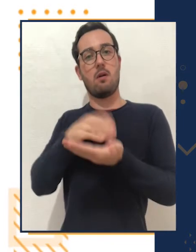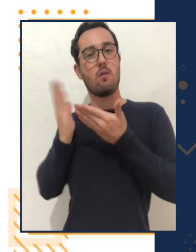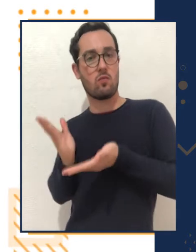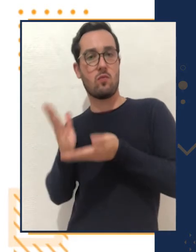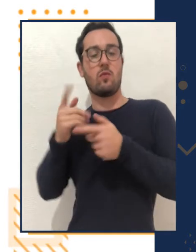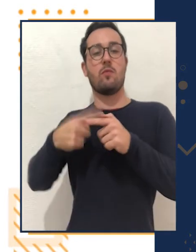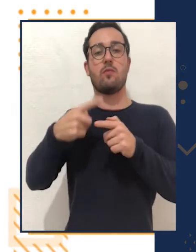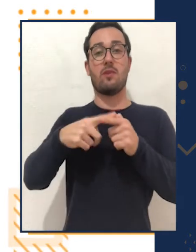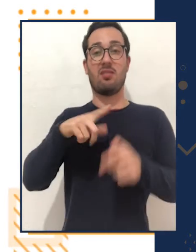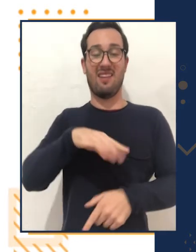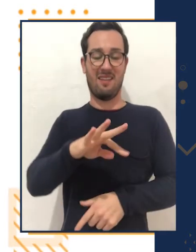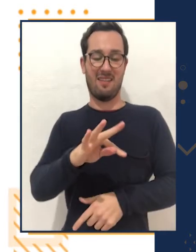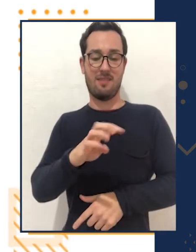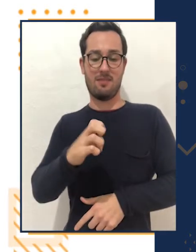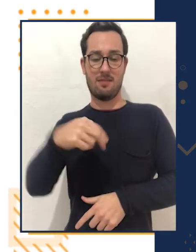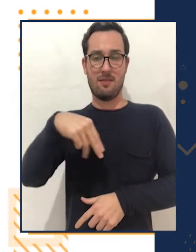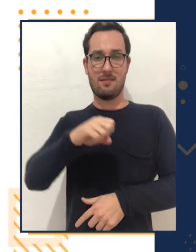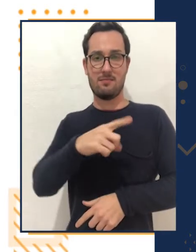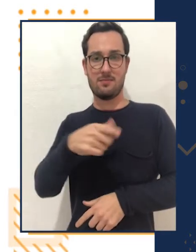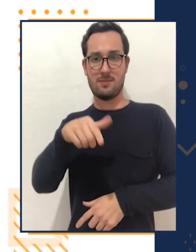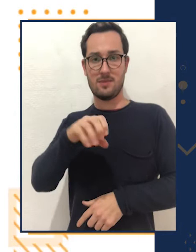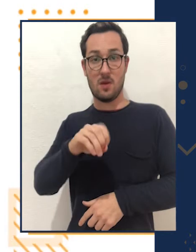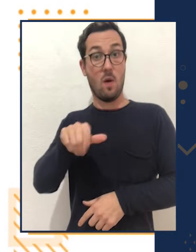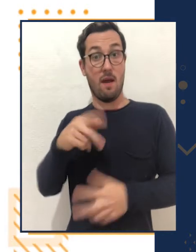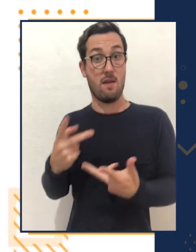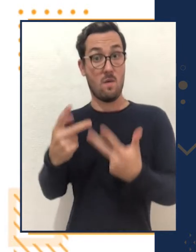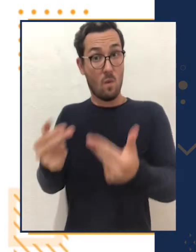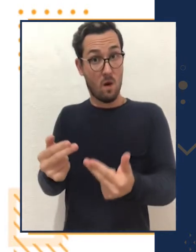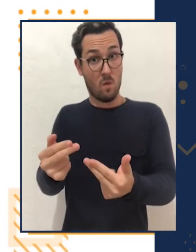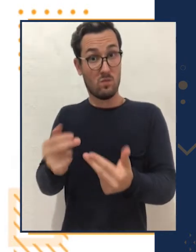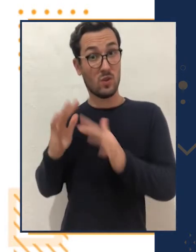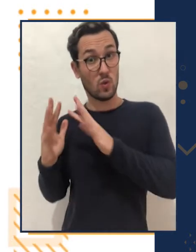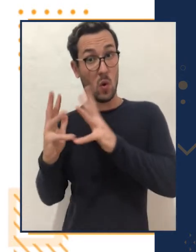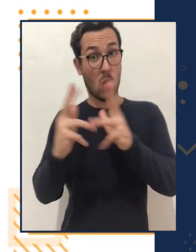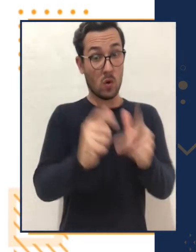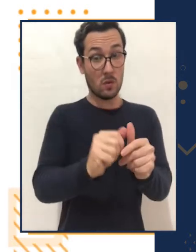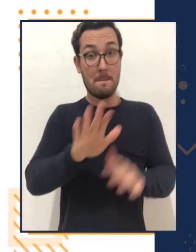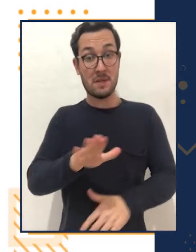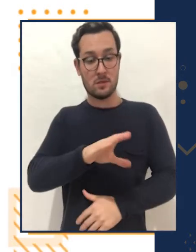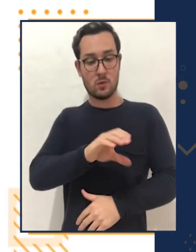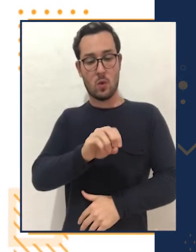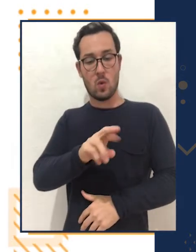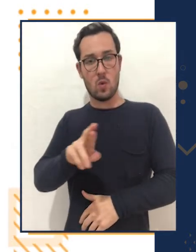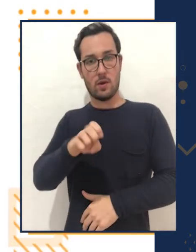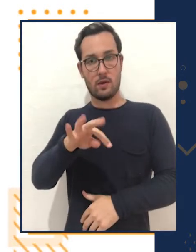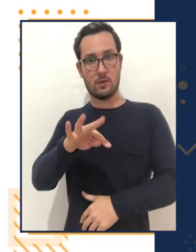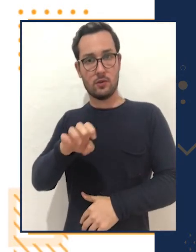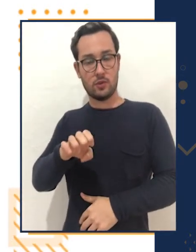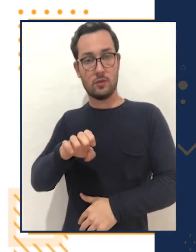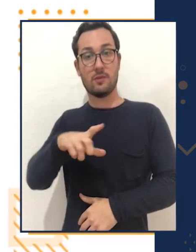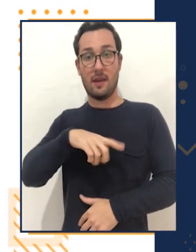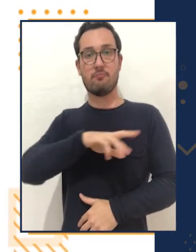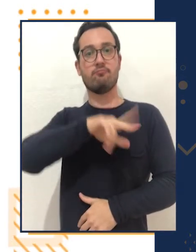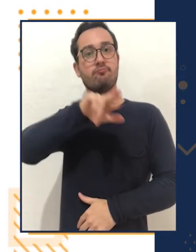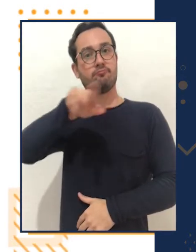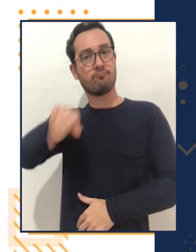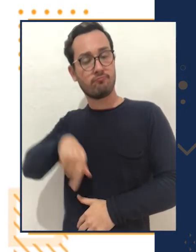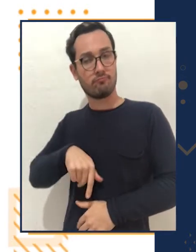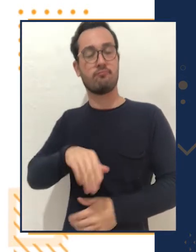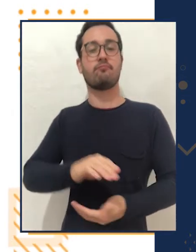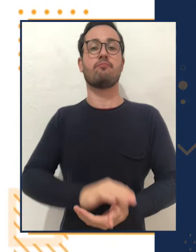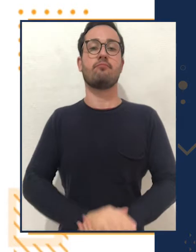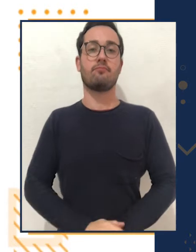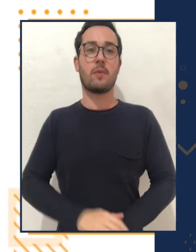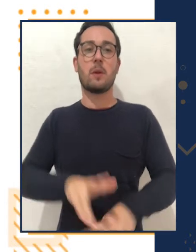sobre cada um dos resistores. E também aqui, quando a gente tem N resistores, então uma quantidade qualquer de resistores, eles